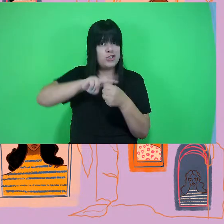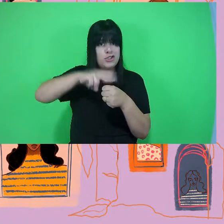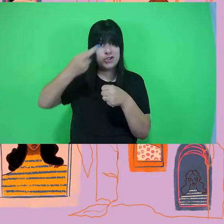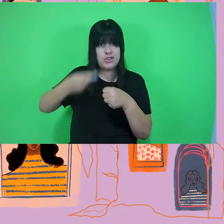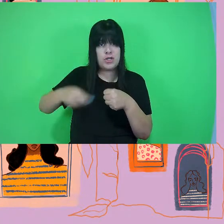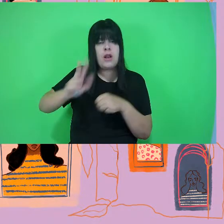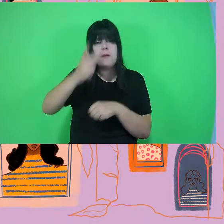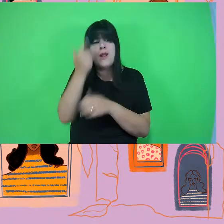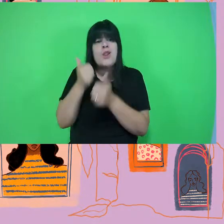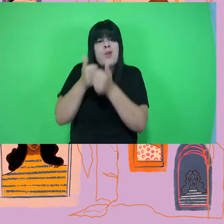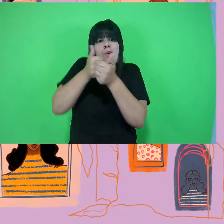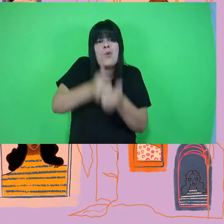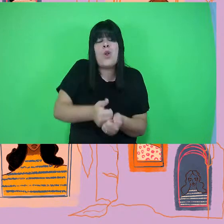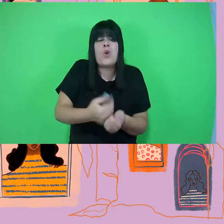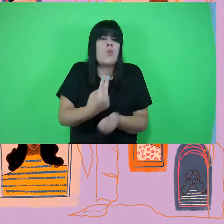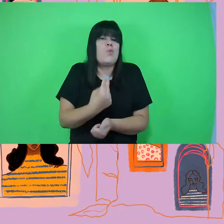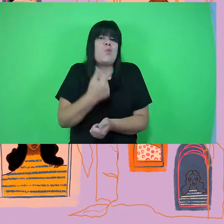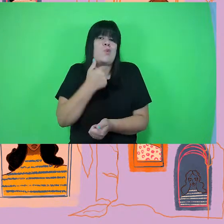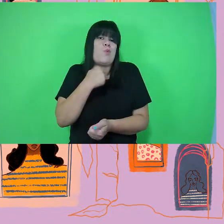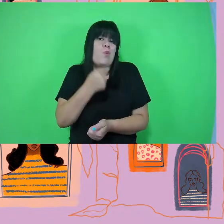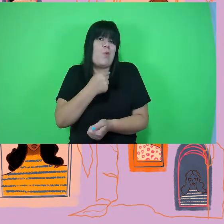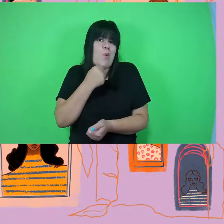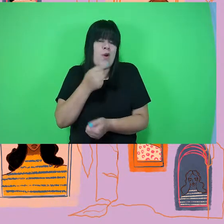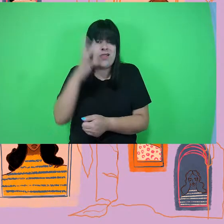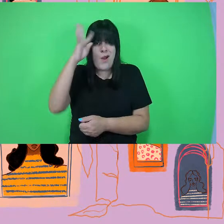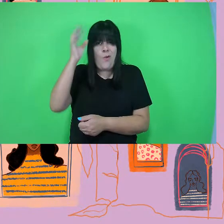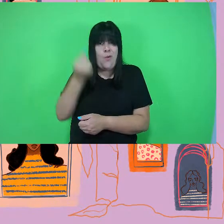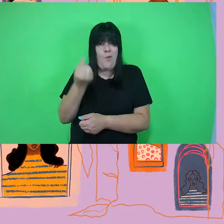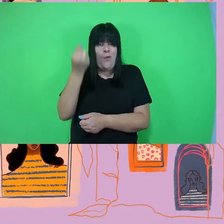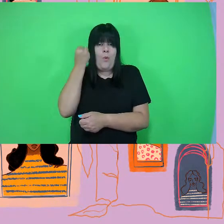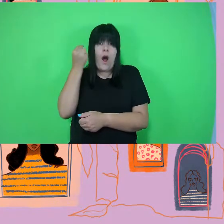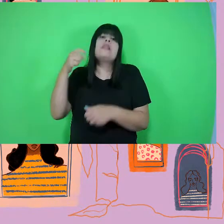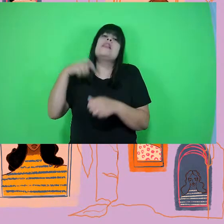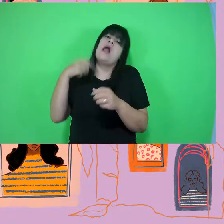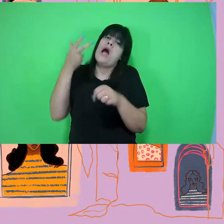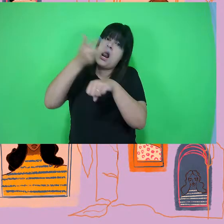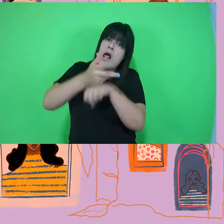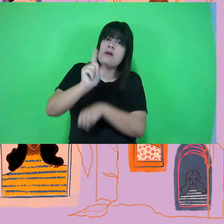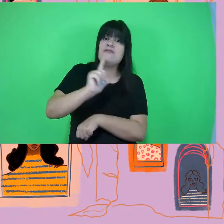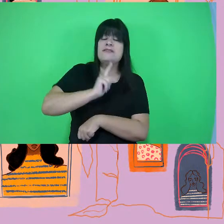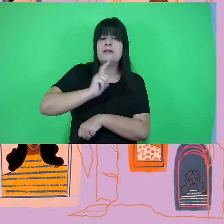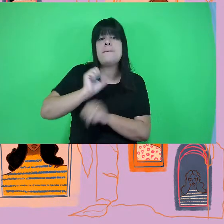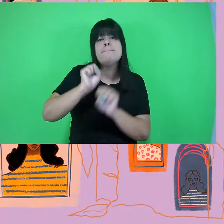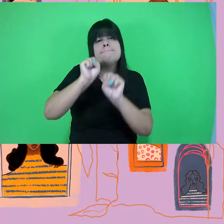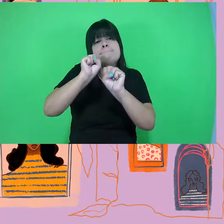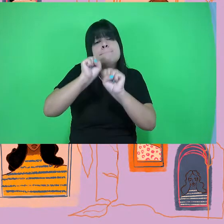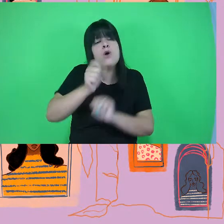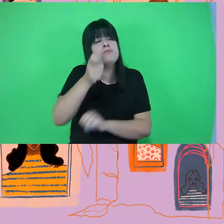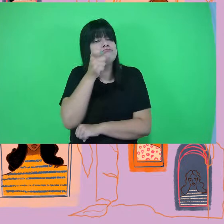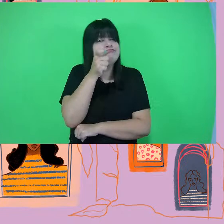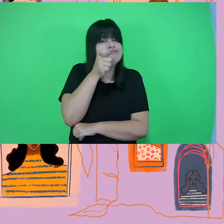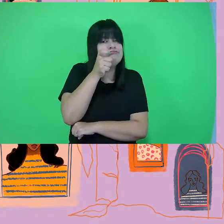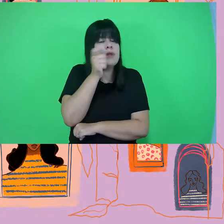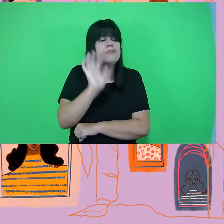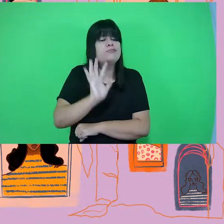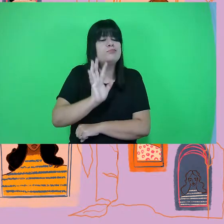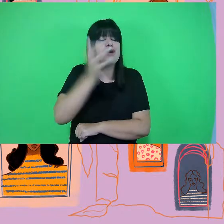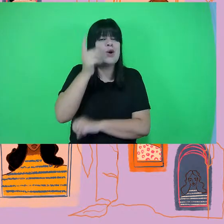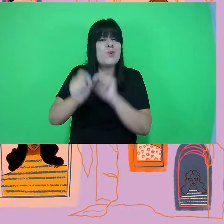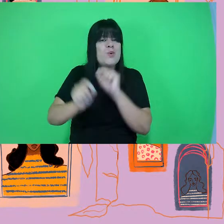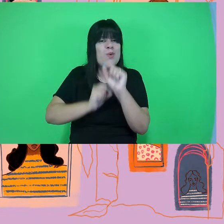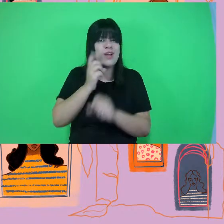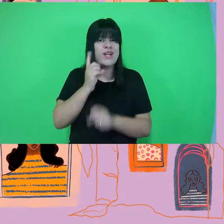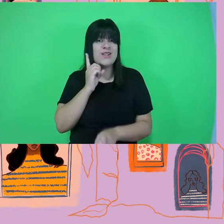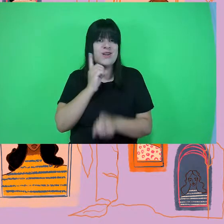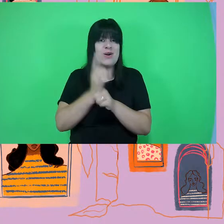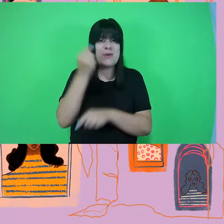pôde acompanhar o primeiro encontro que aconteceu na quarta-feira, está lá gravado, pode também conferir o que rolou no nosso primeiro encontro